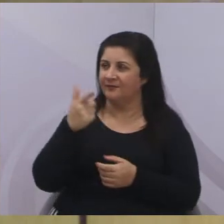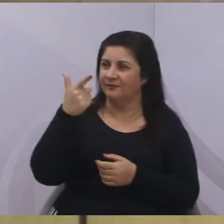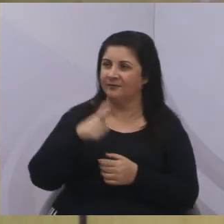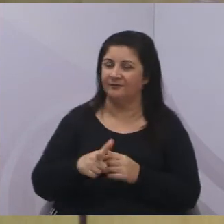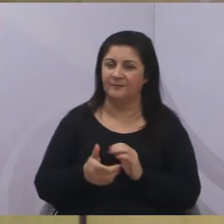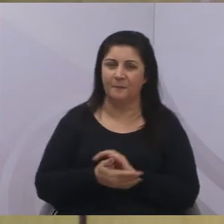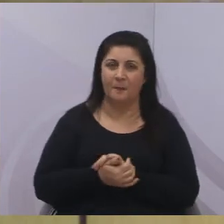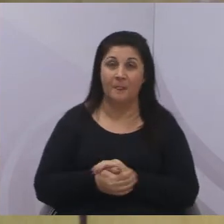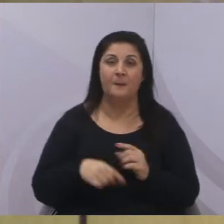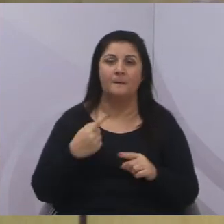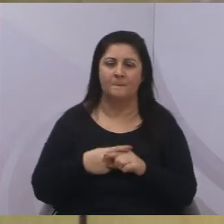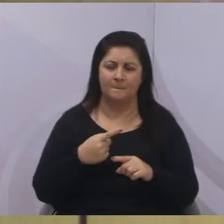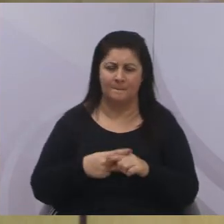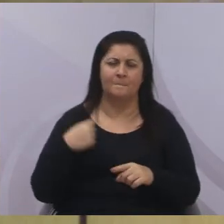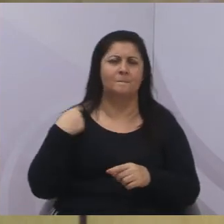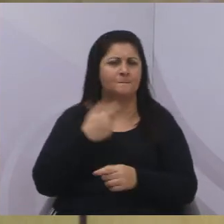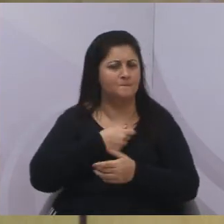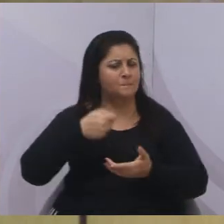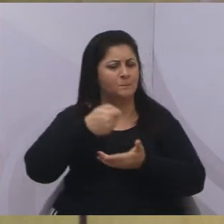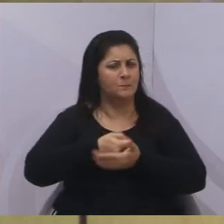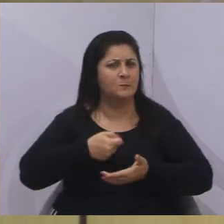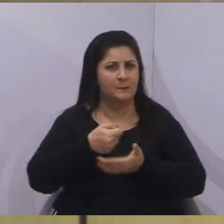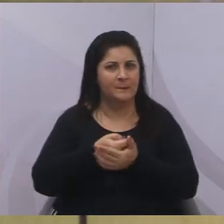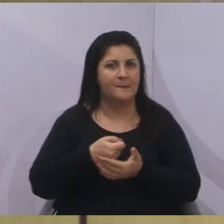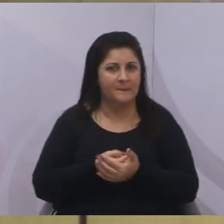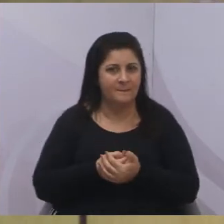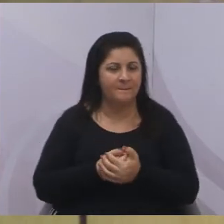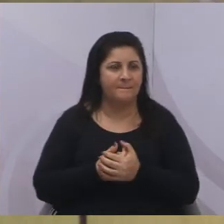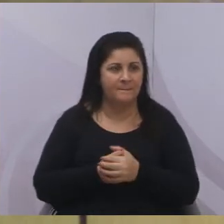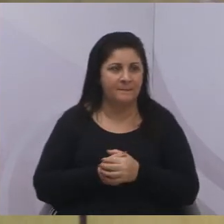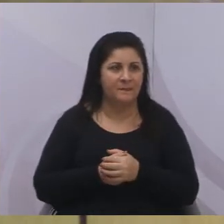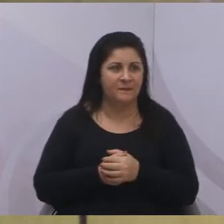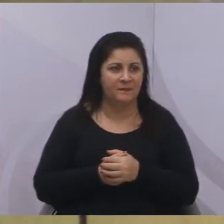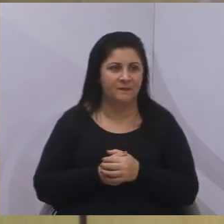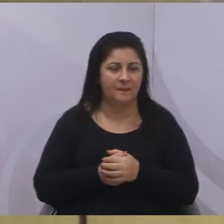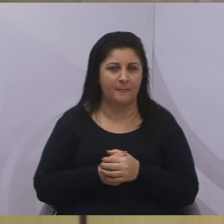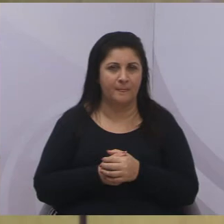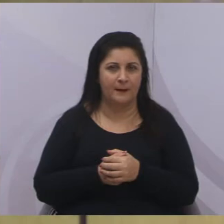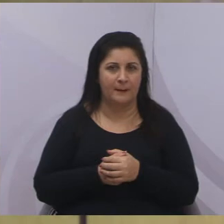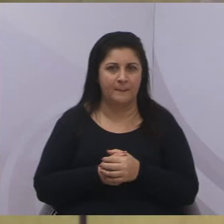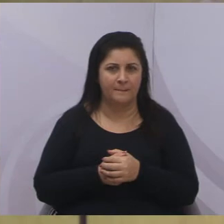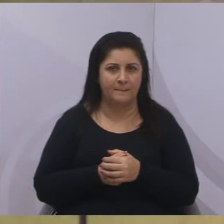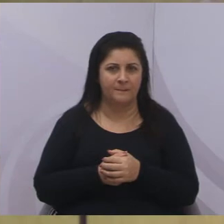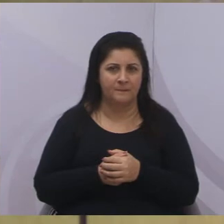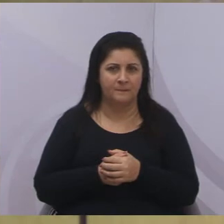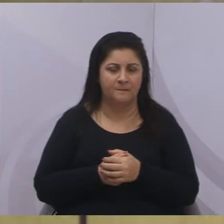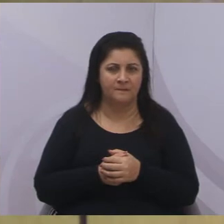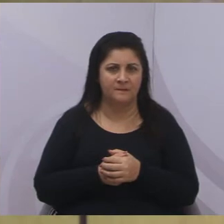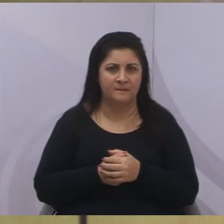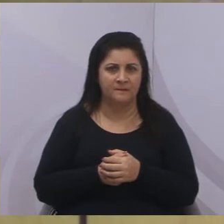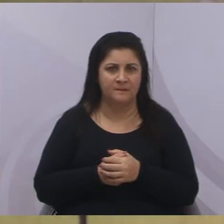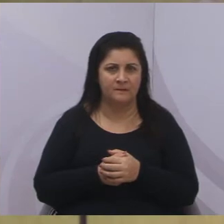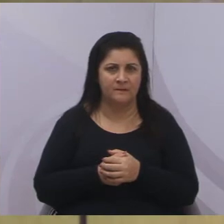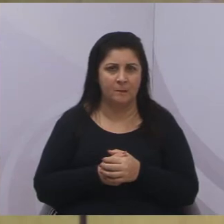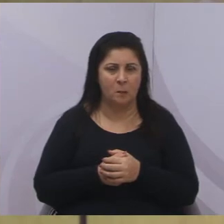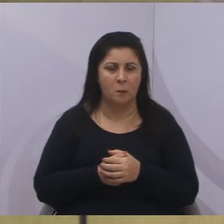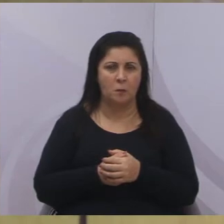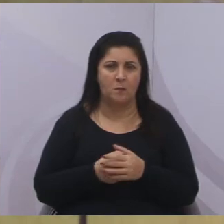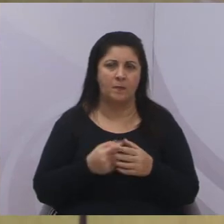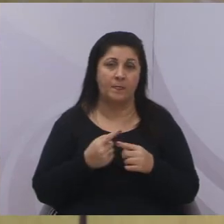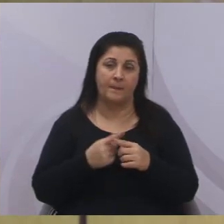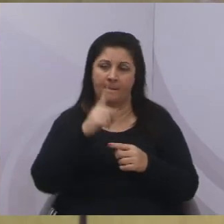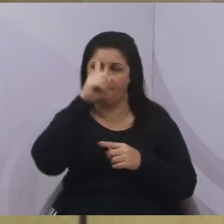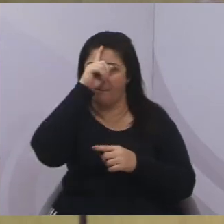mas porque a gente briga muito pelas vagas, não deixando de reconhecer que o Hospital